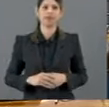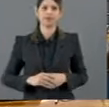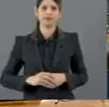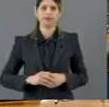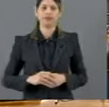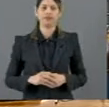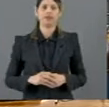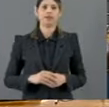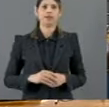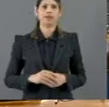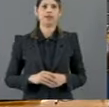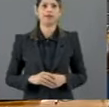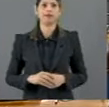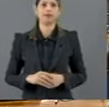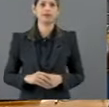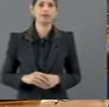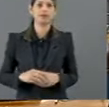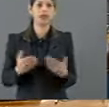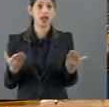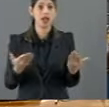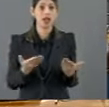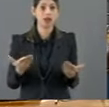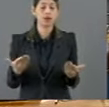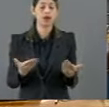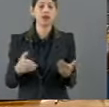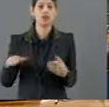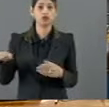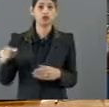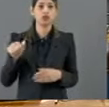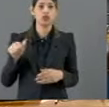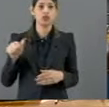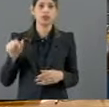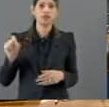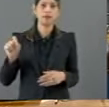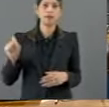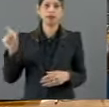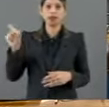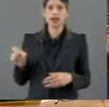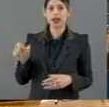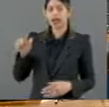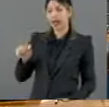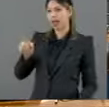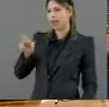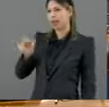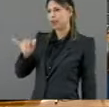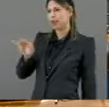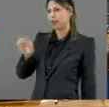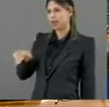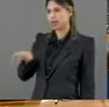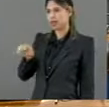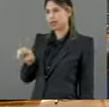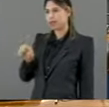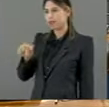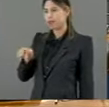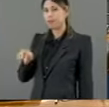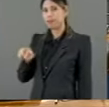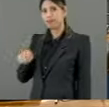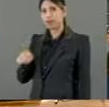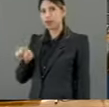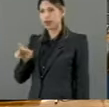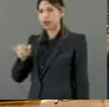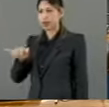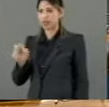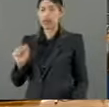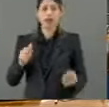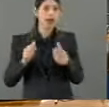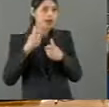sua fala e de imediato eu passo a palavra a Liane Maria Pereira, mãe de Caroline